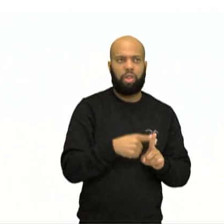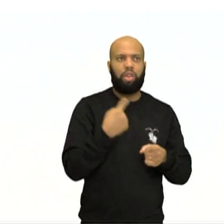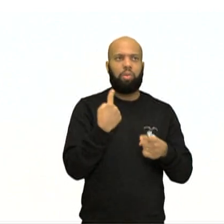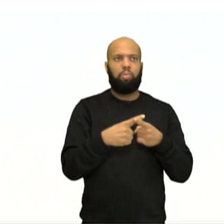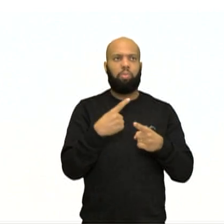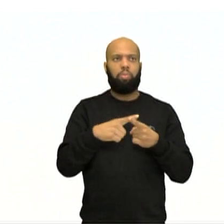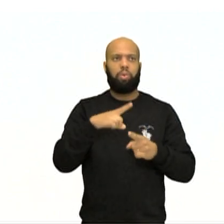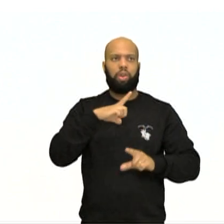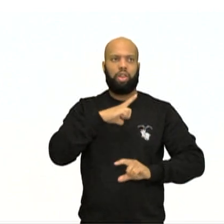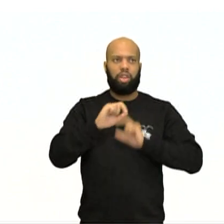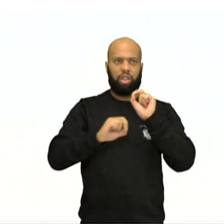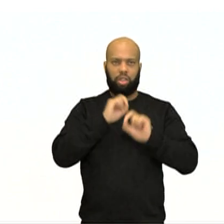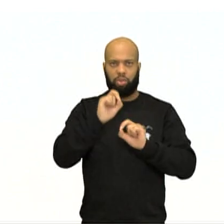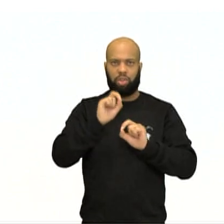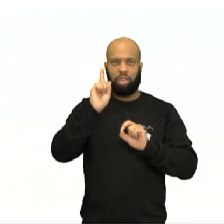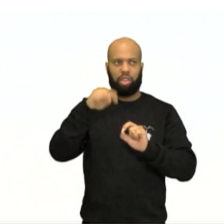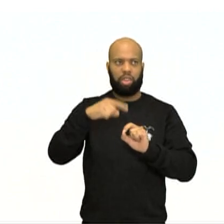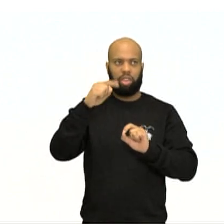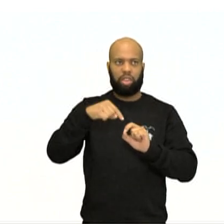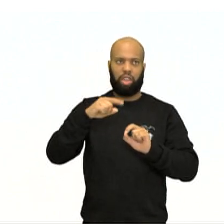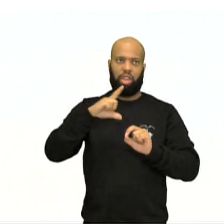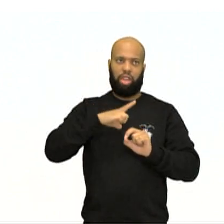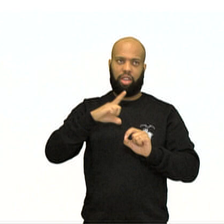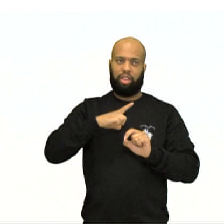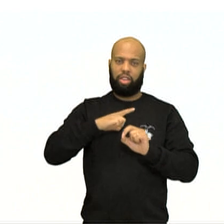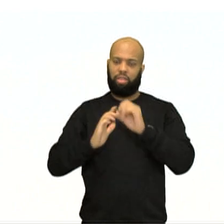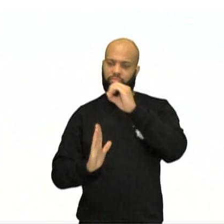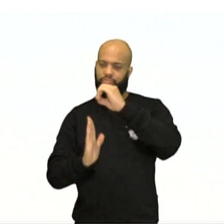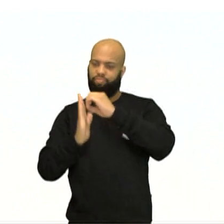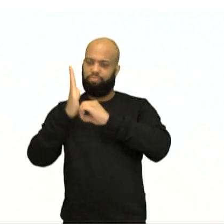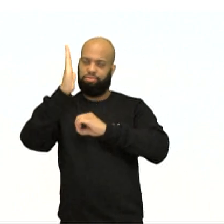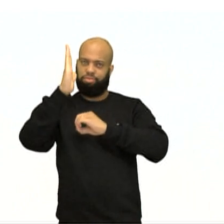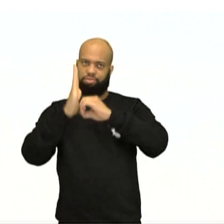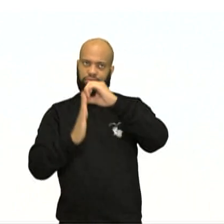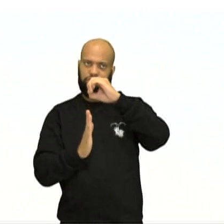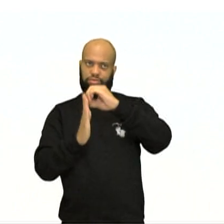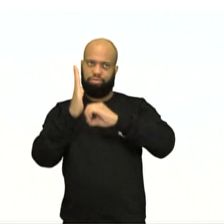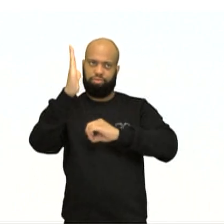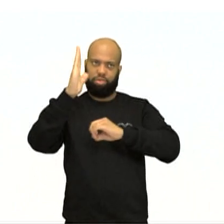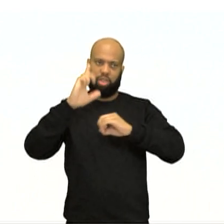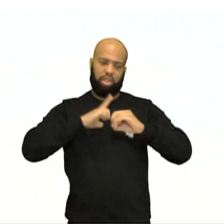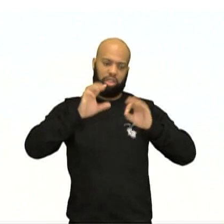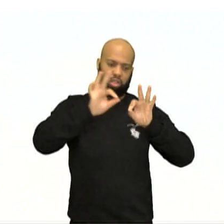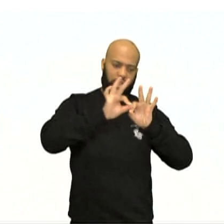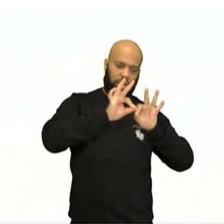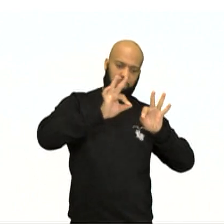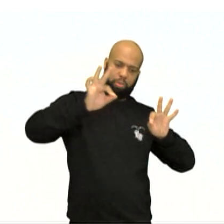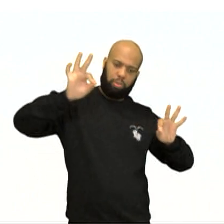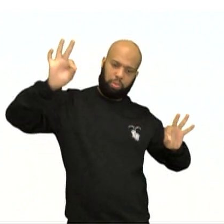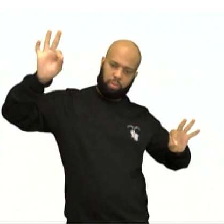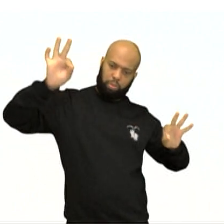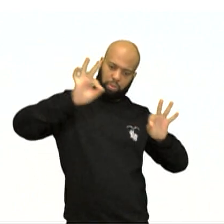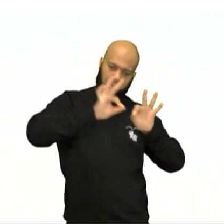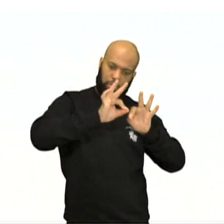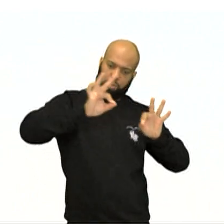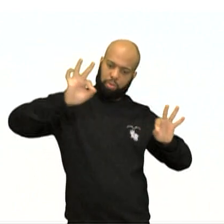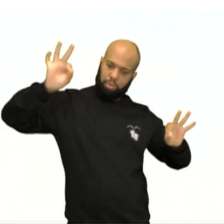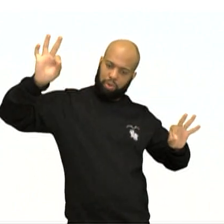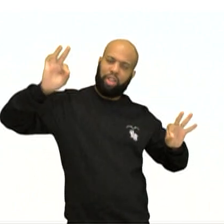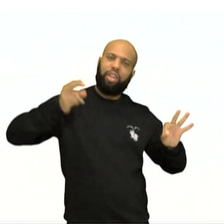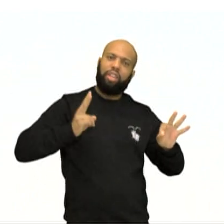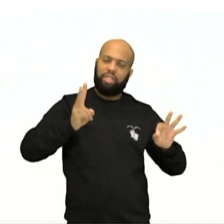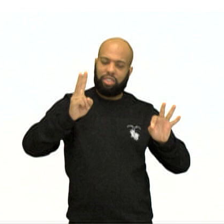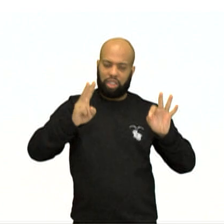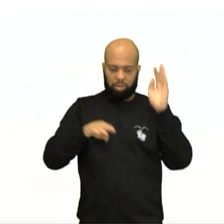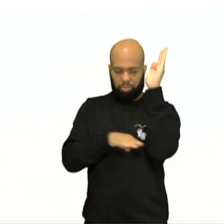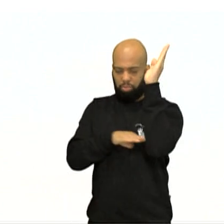sobre a reta auxiliar, que é a reta tangente, para cima do eixo x. Se